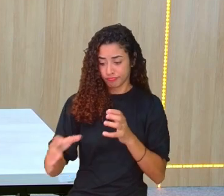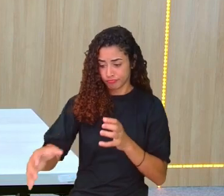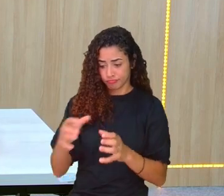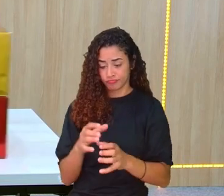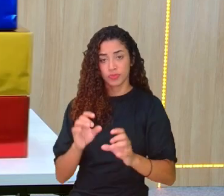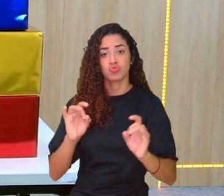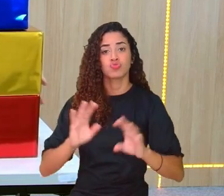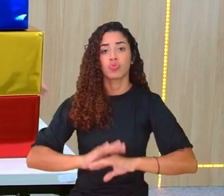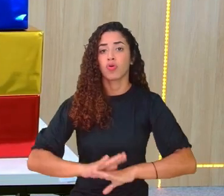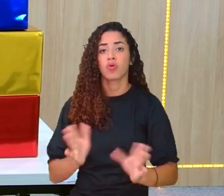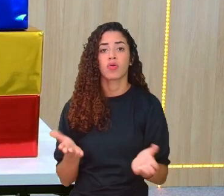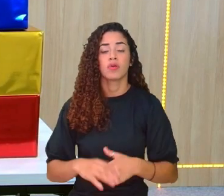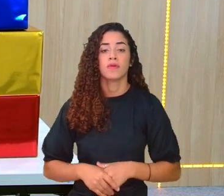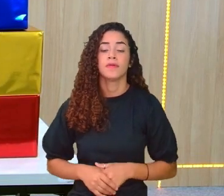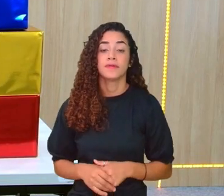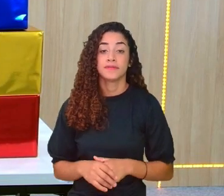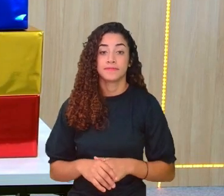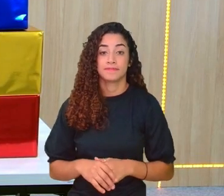manipulando.